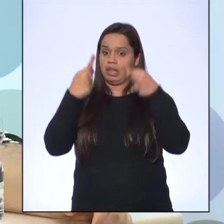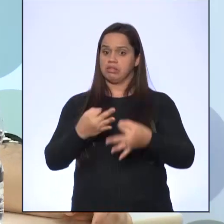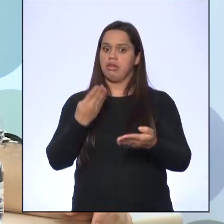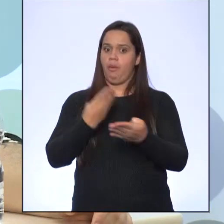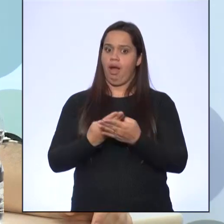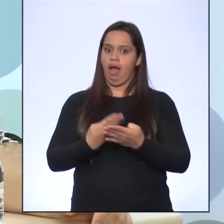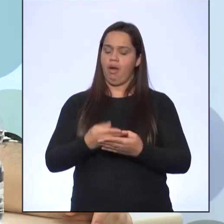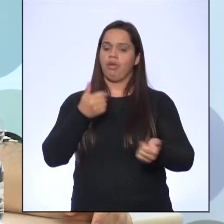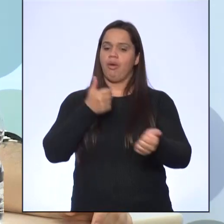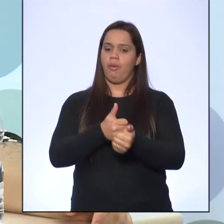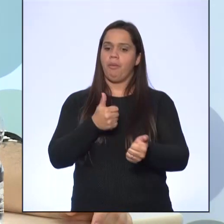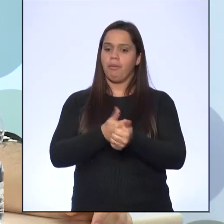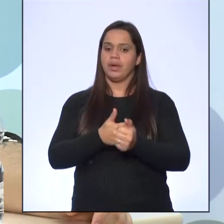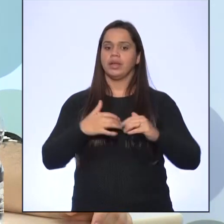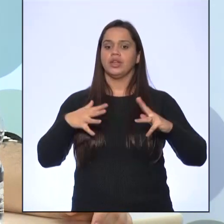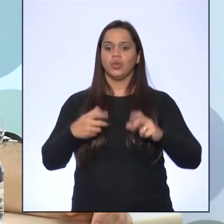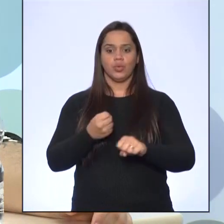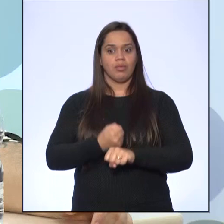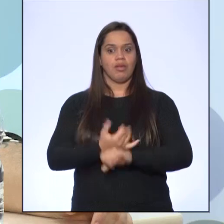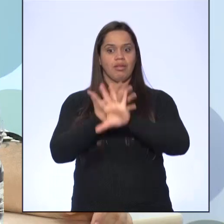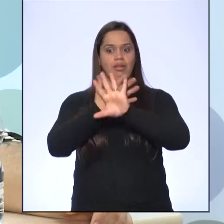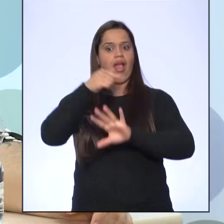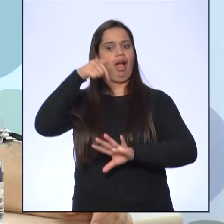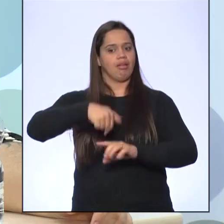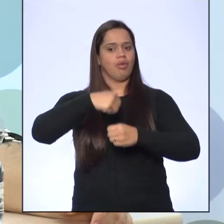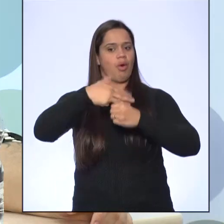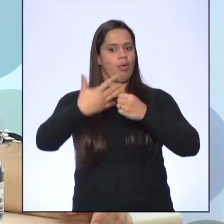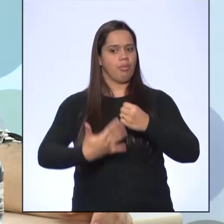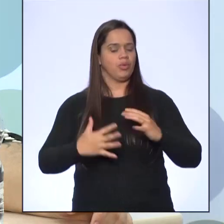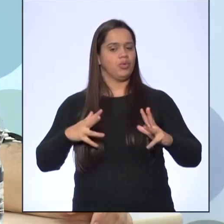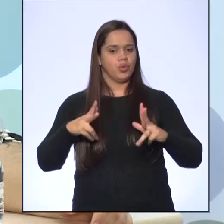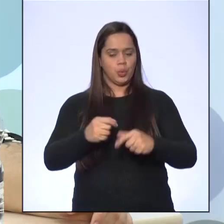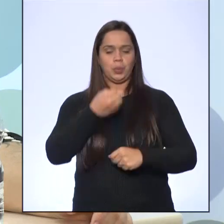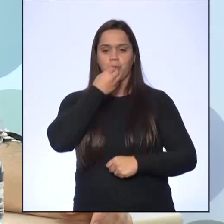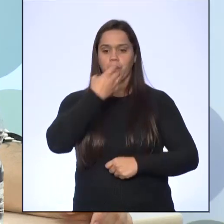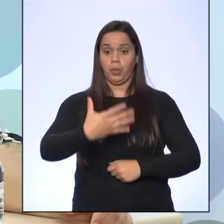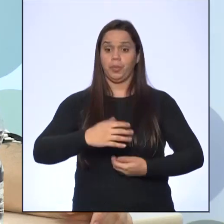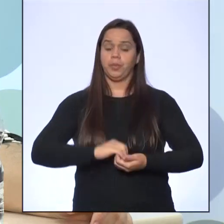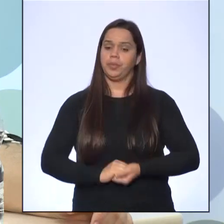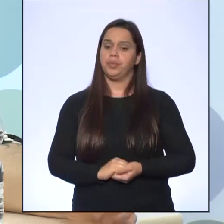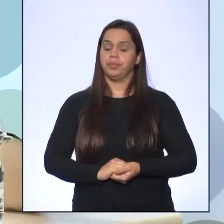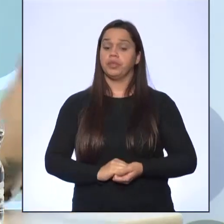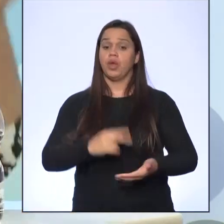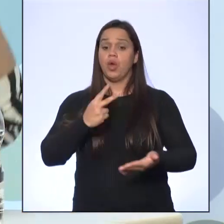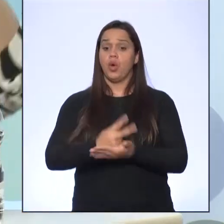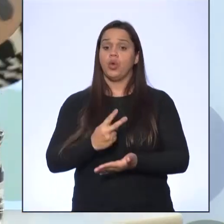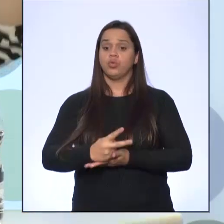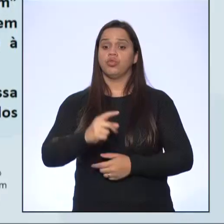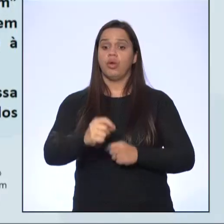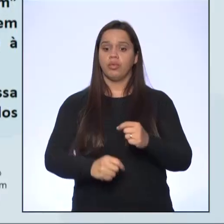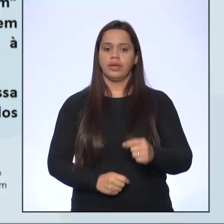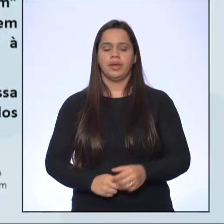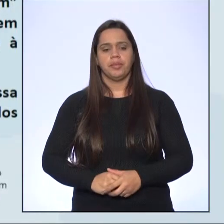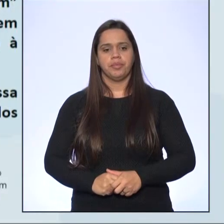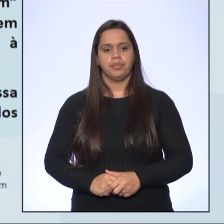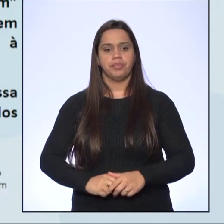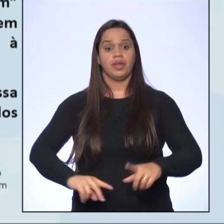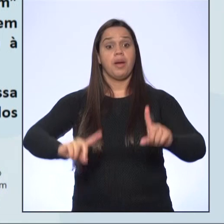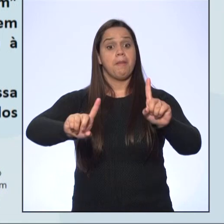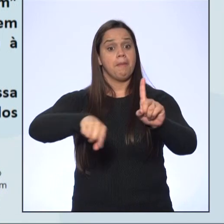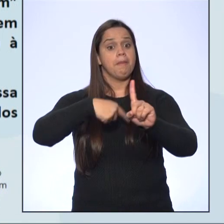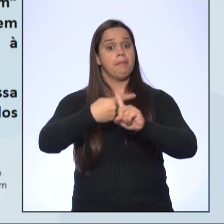e acompanhando o conteúdo direitinho. Vamos continuar, então, pessoal. Mais uma atividade